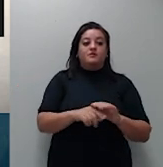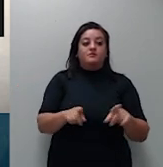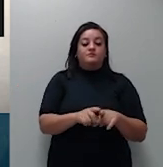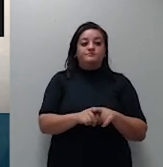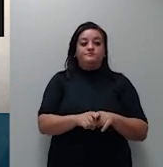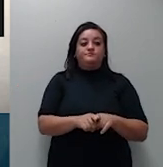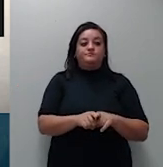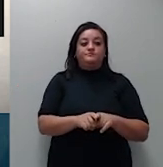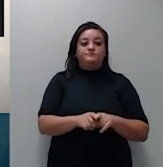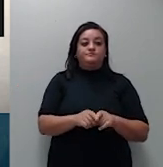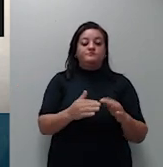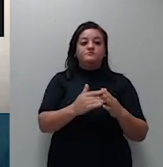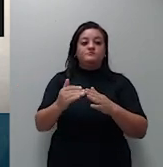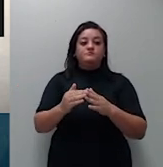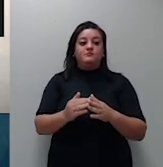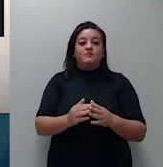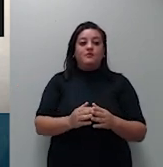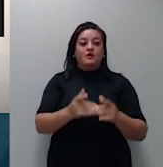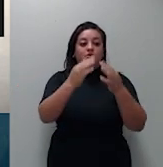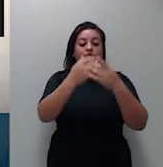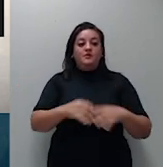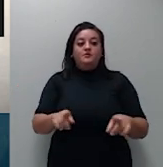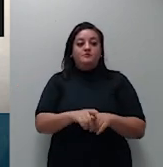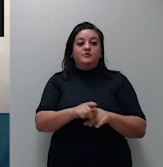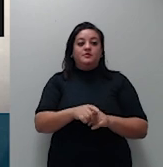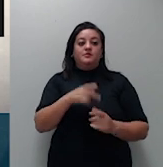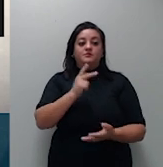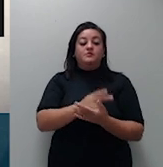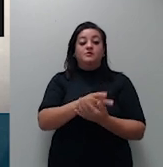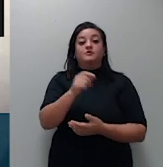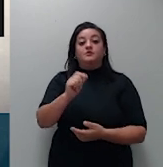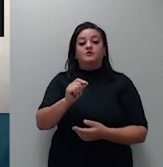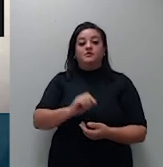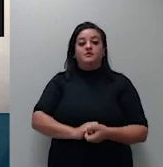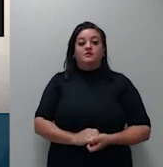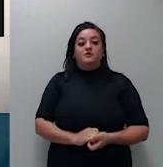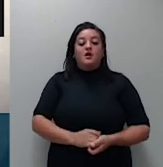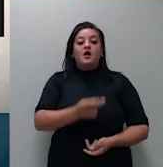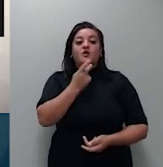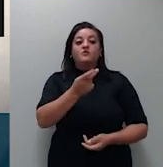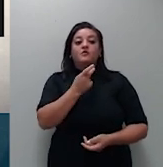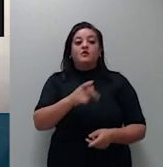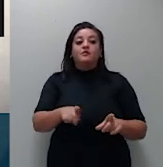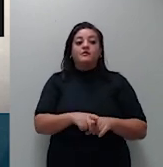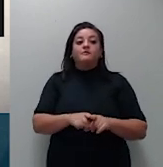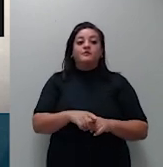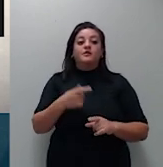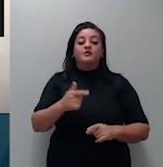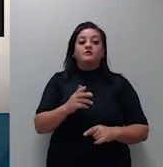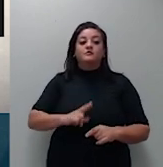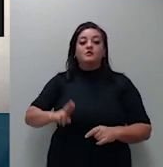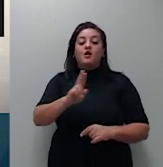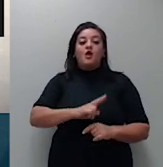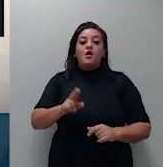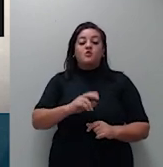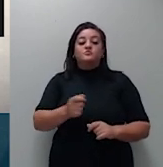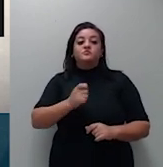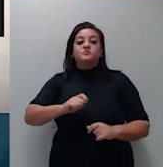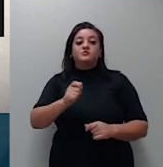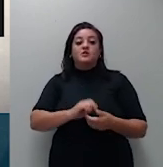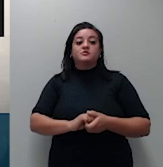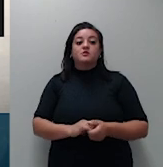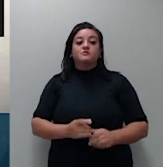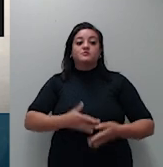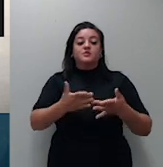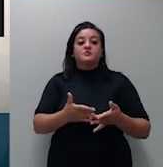isso não significa todavia todavia afirmar a inutilidade da instituição voluntária do bem